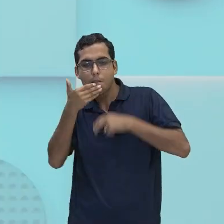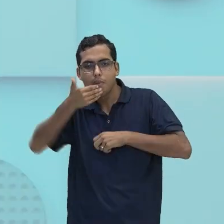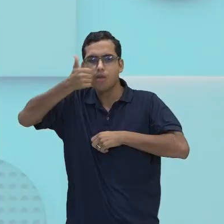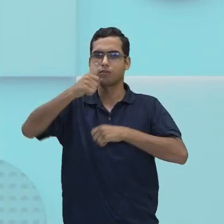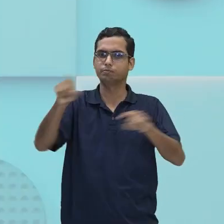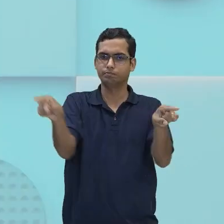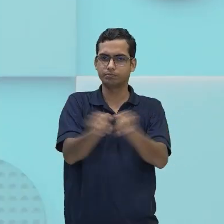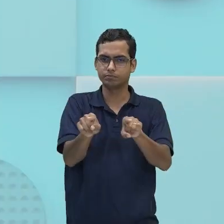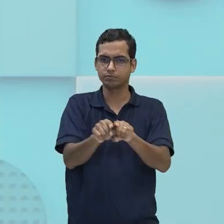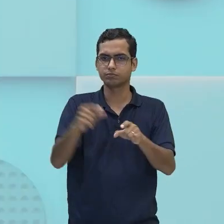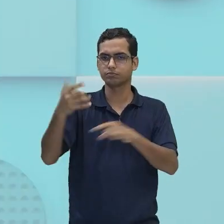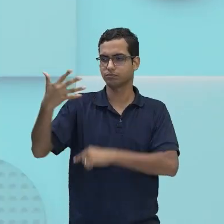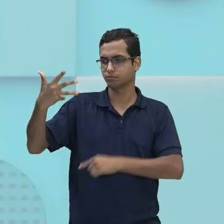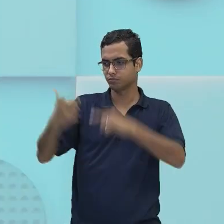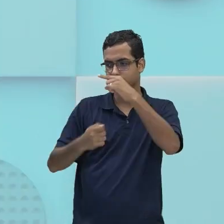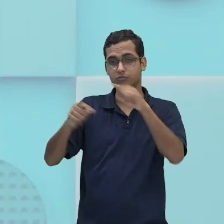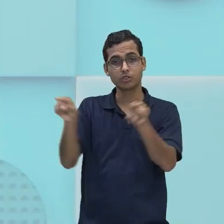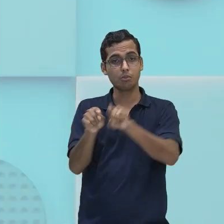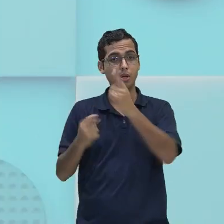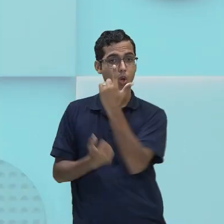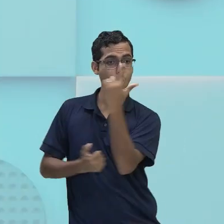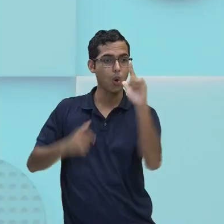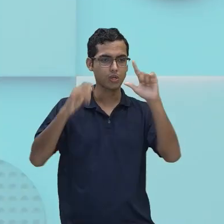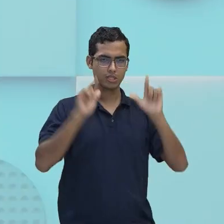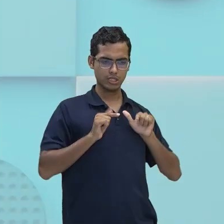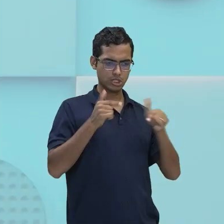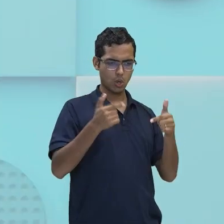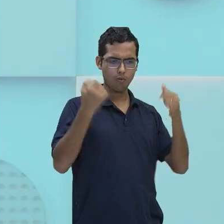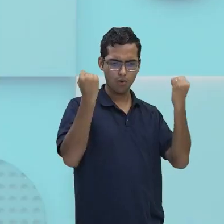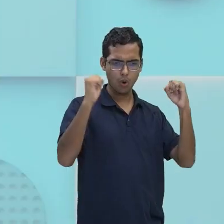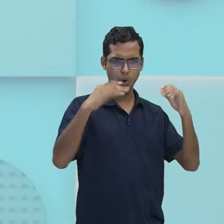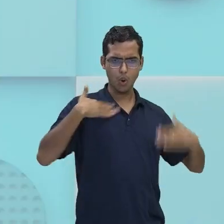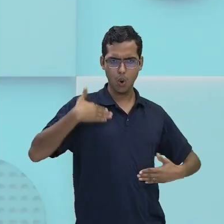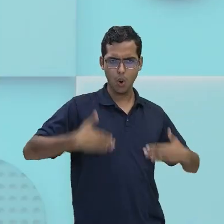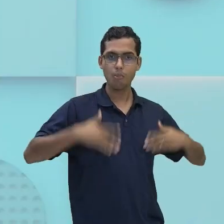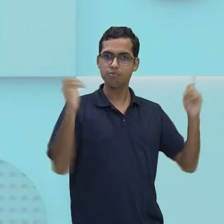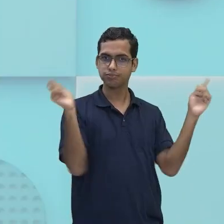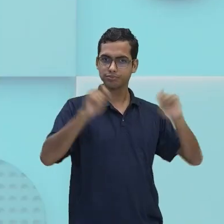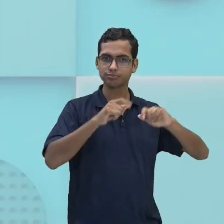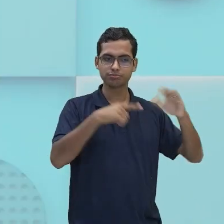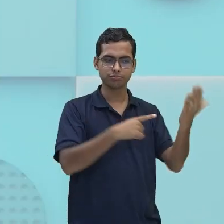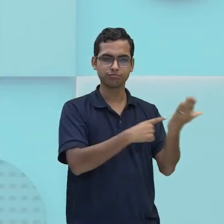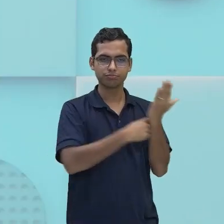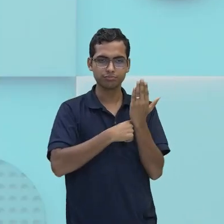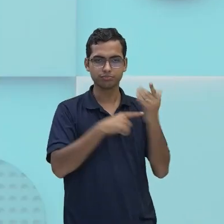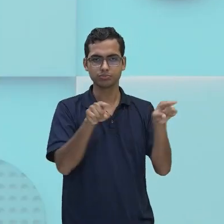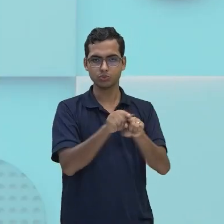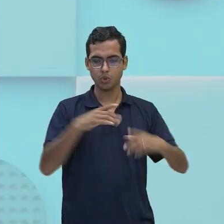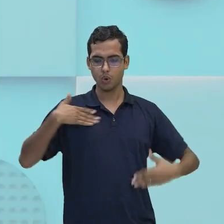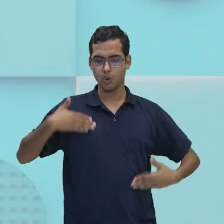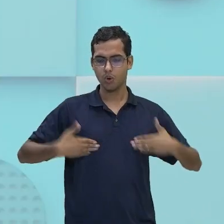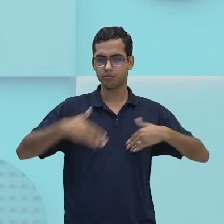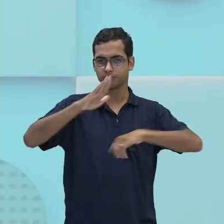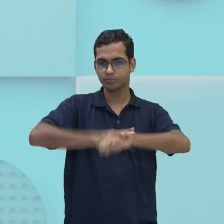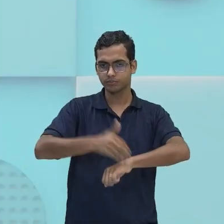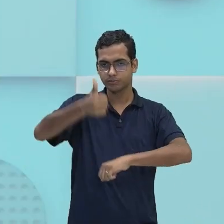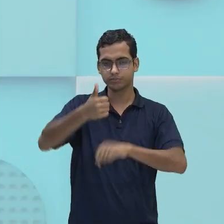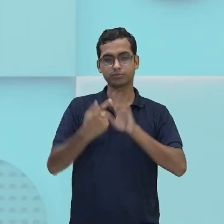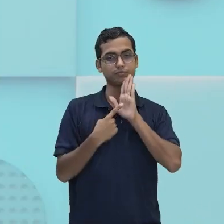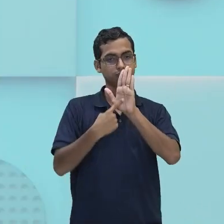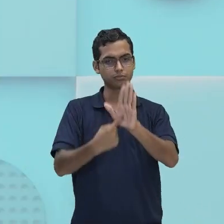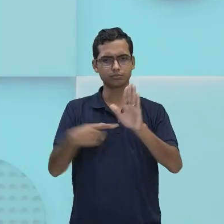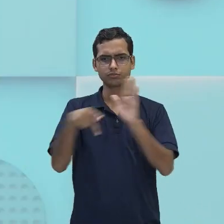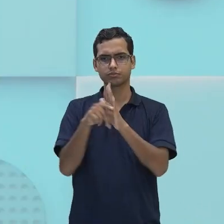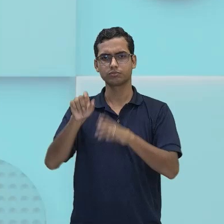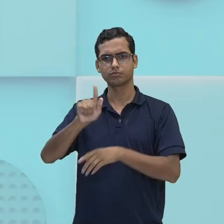físicas trazem para o nosso corpo. E para vocês relembrarem e verem, né, novamente uma apresentação de